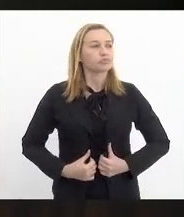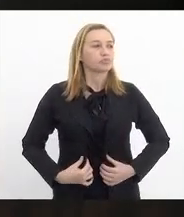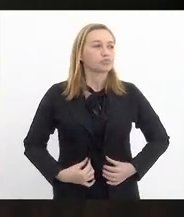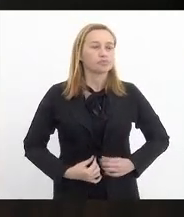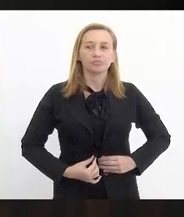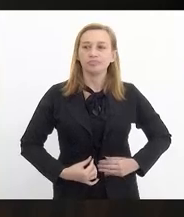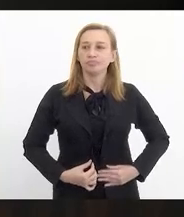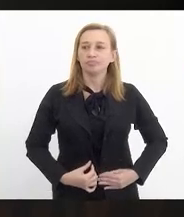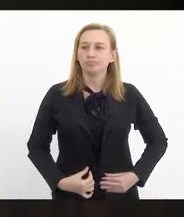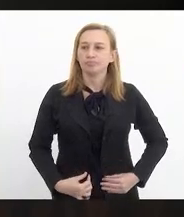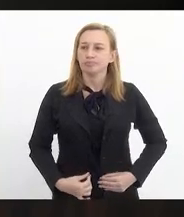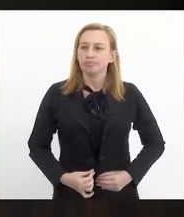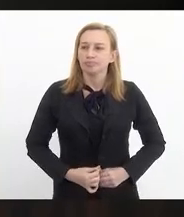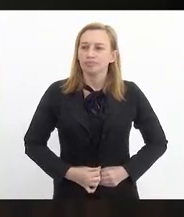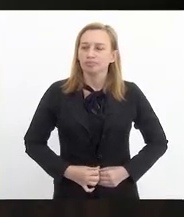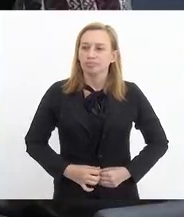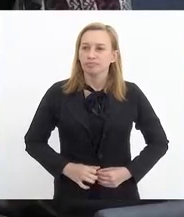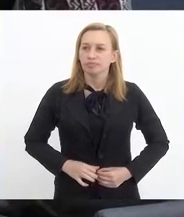Márcio,